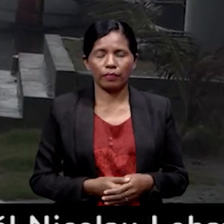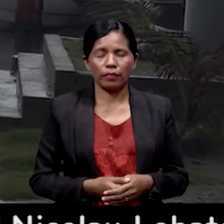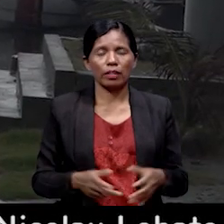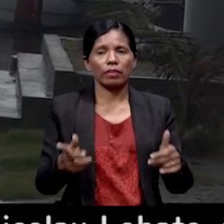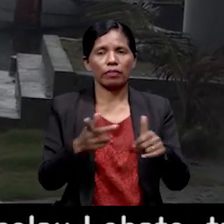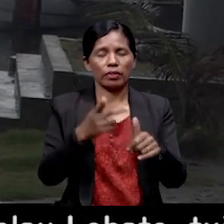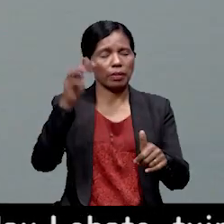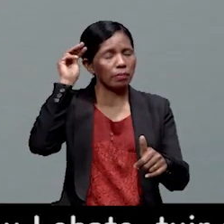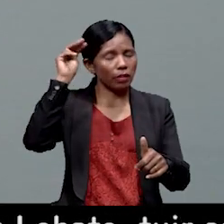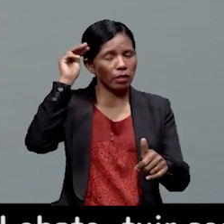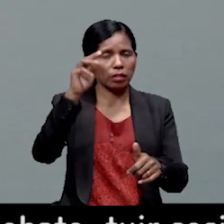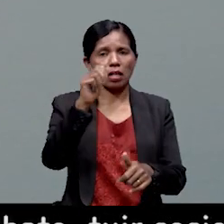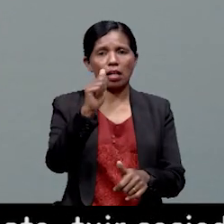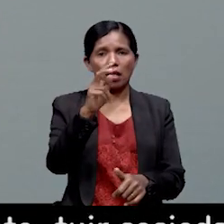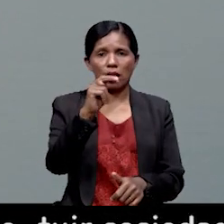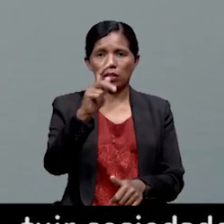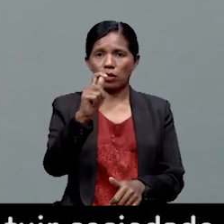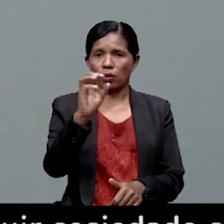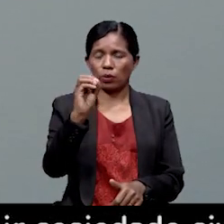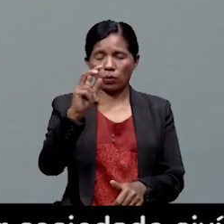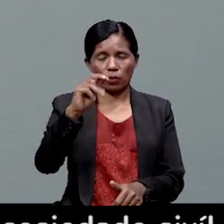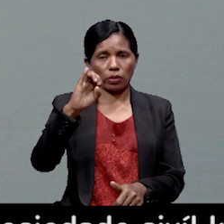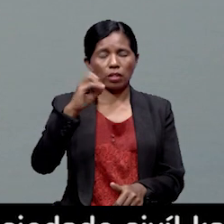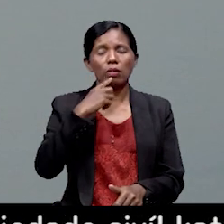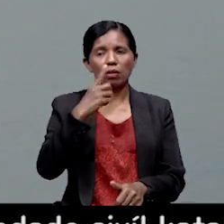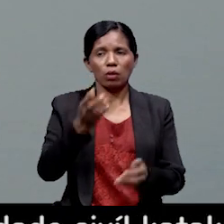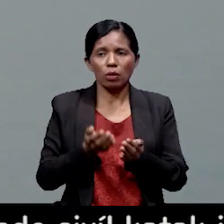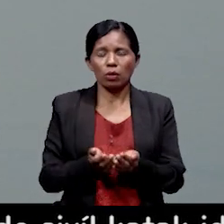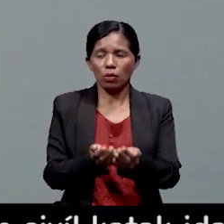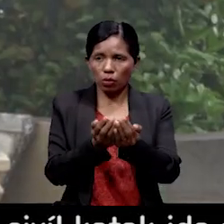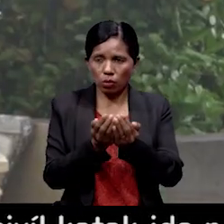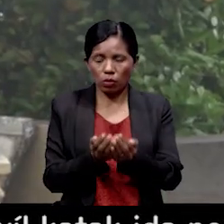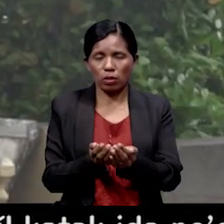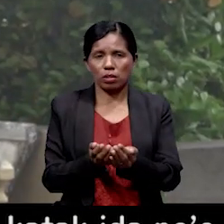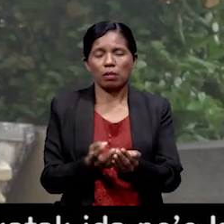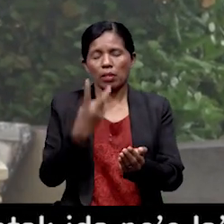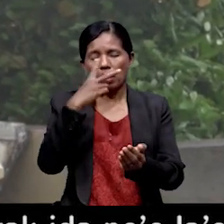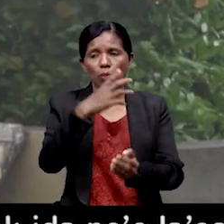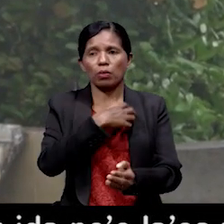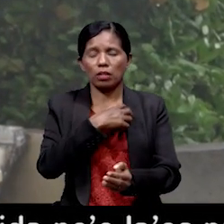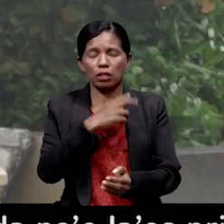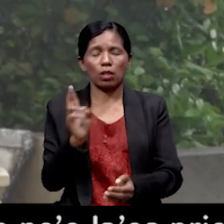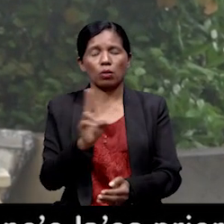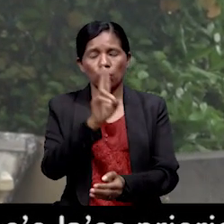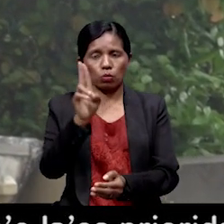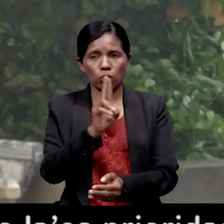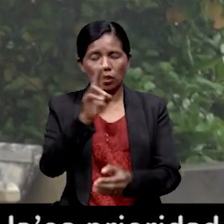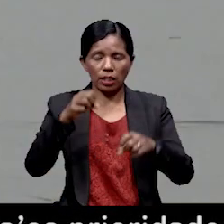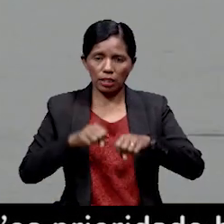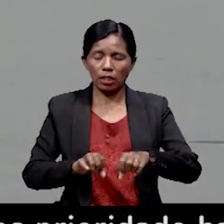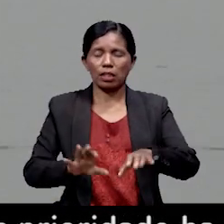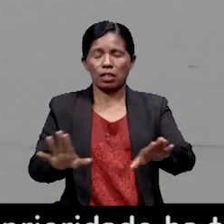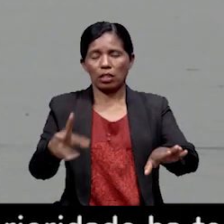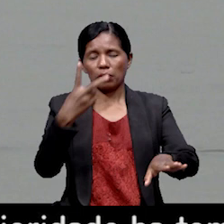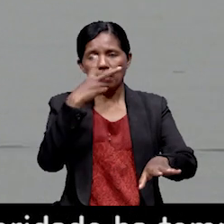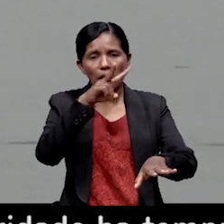Vice-ministro interior Antonio Armindo explica ro patrulhamento nebe durante ne agente polícia unidade marítima Siraúsa, hoje